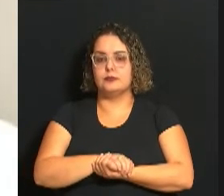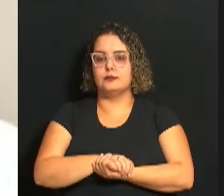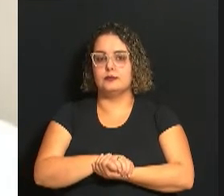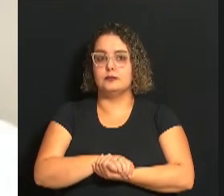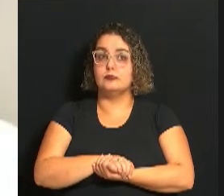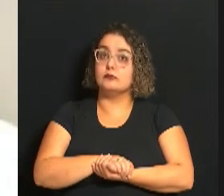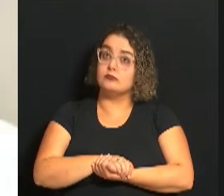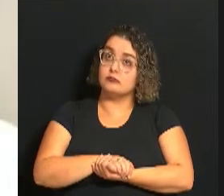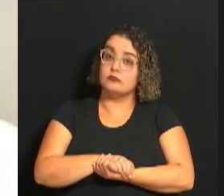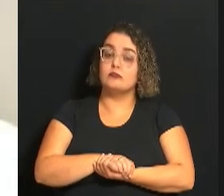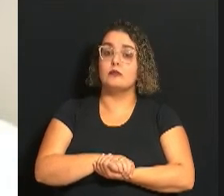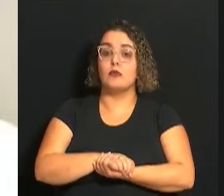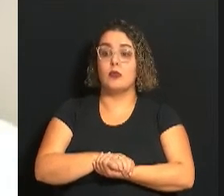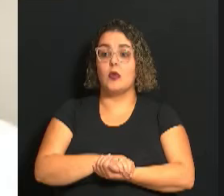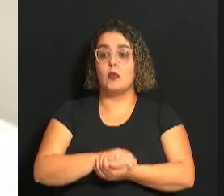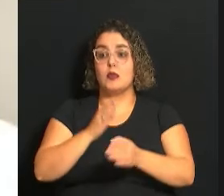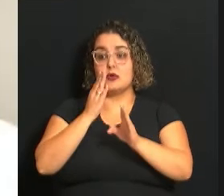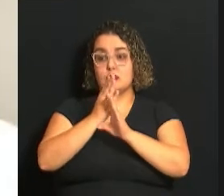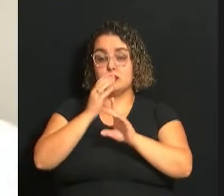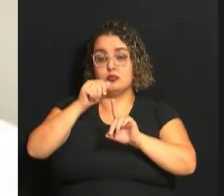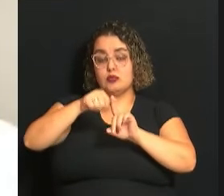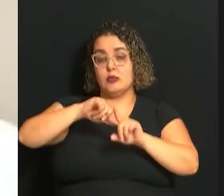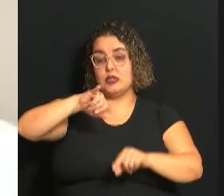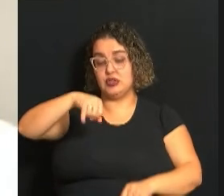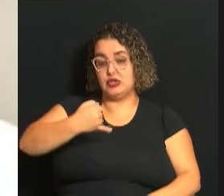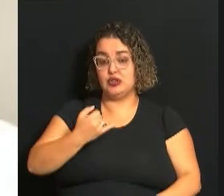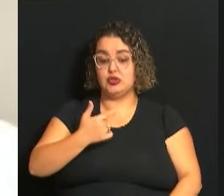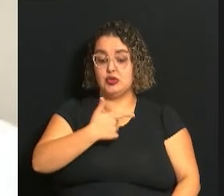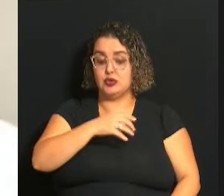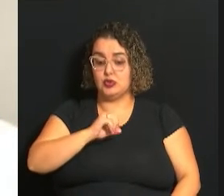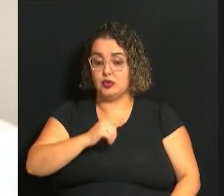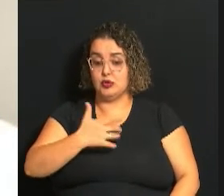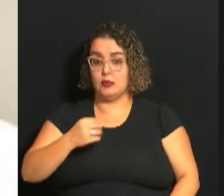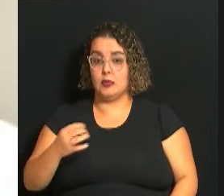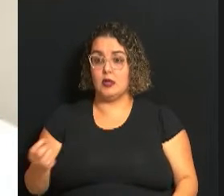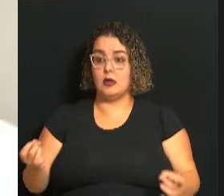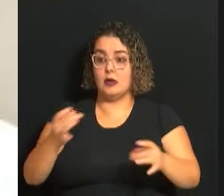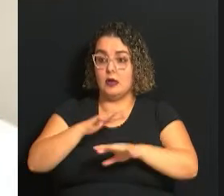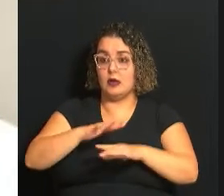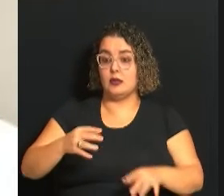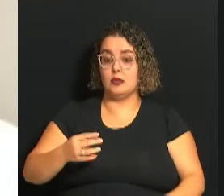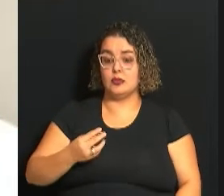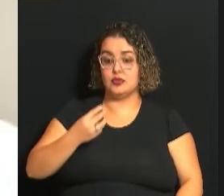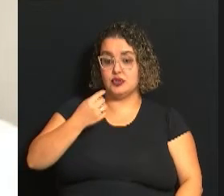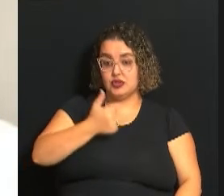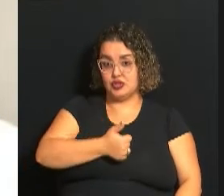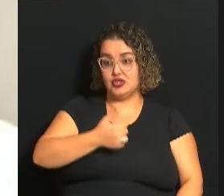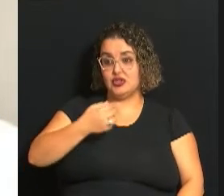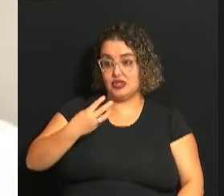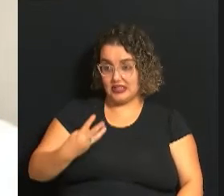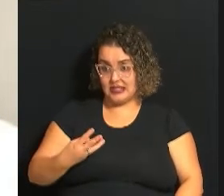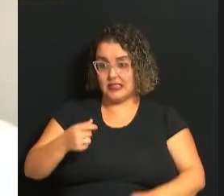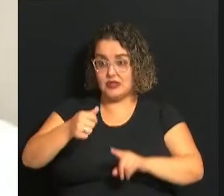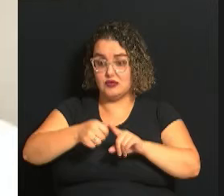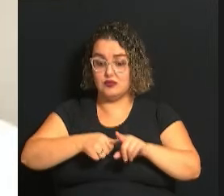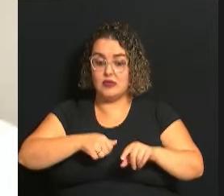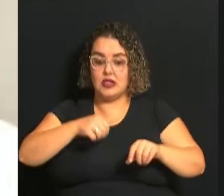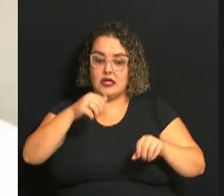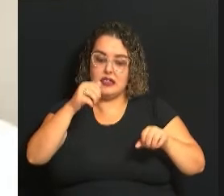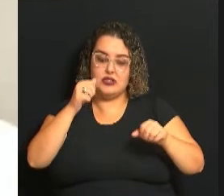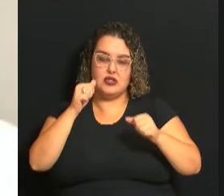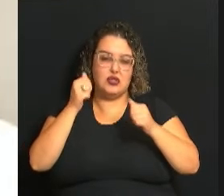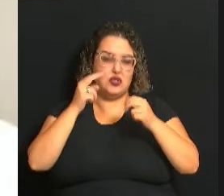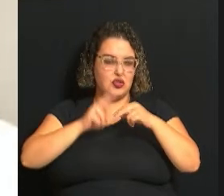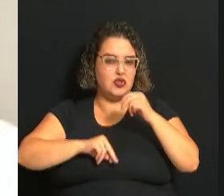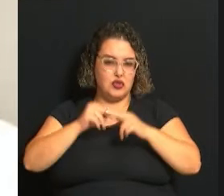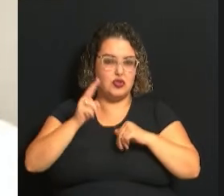Olha, como eu descobri em janeiro de 2020 e o tratamento se encerrou dia 13 de junho de 2021, foram quase 1 ano e meio aí